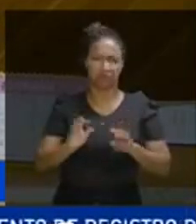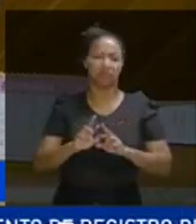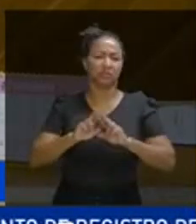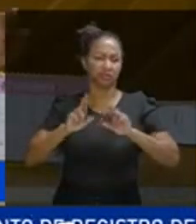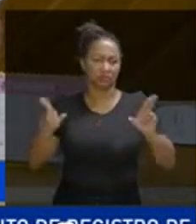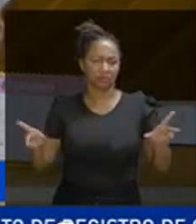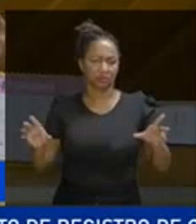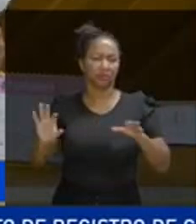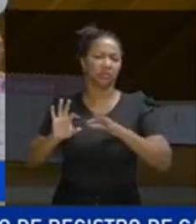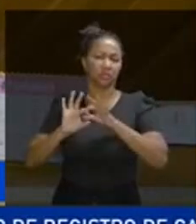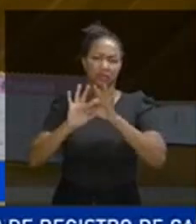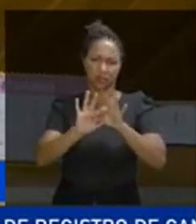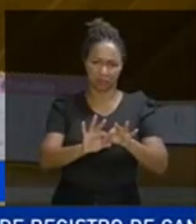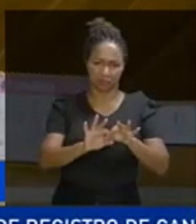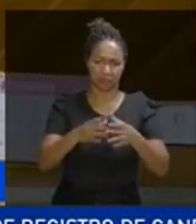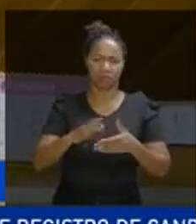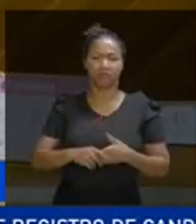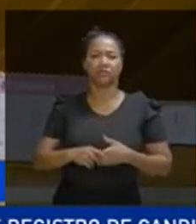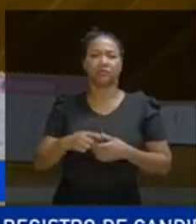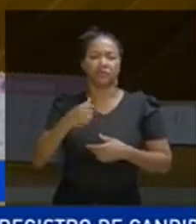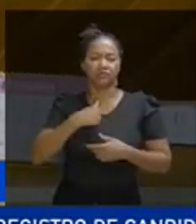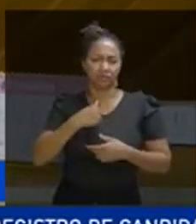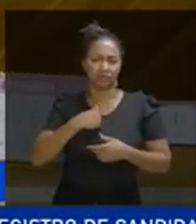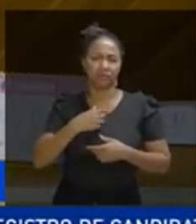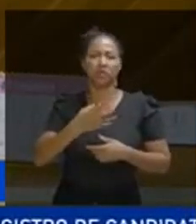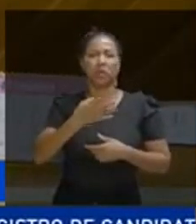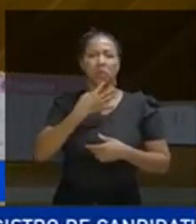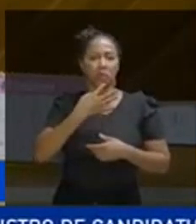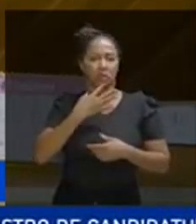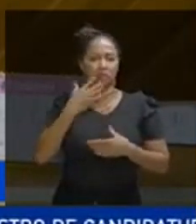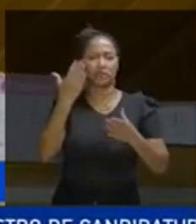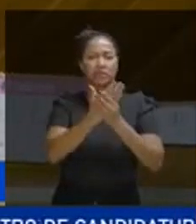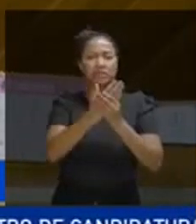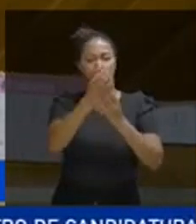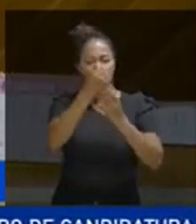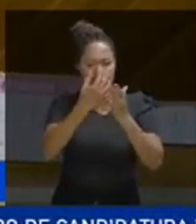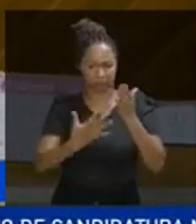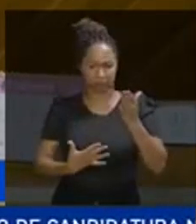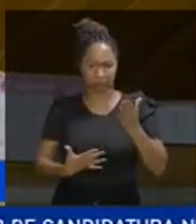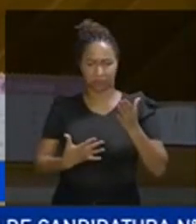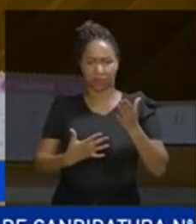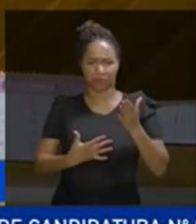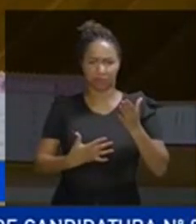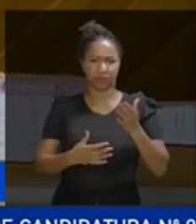Nesse contexto, então, eu estou conhecendo os embargos como